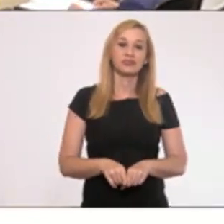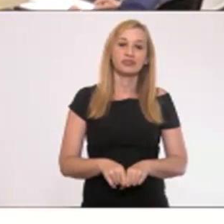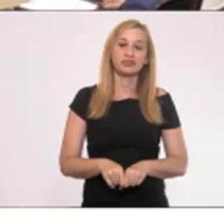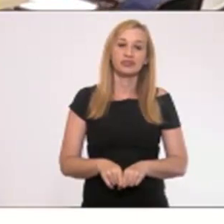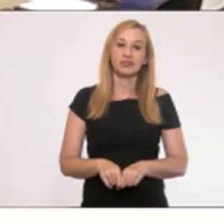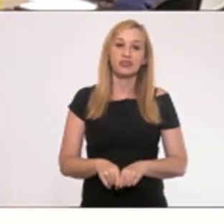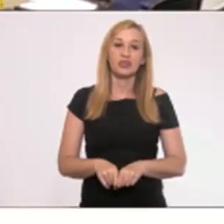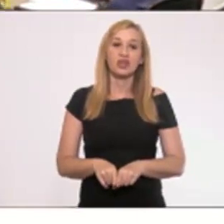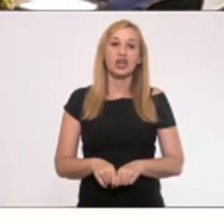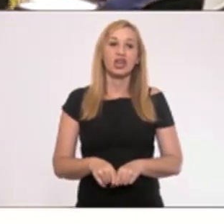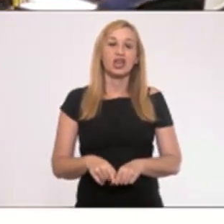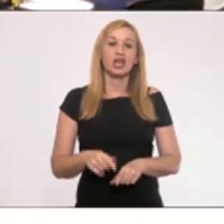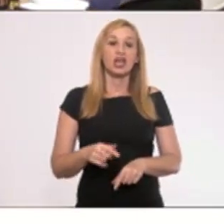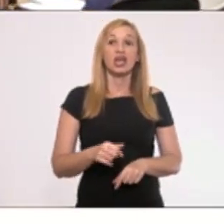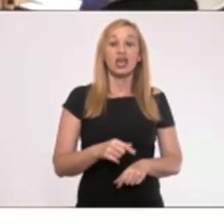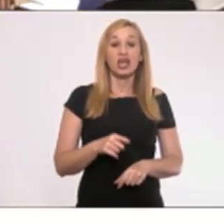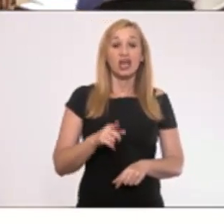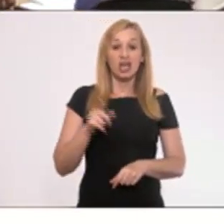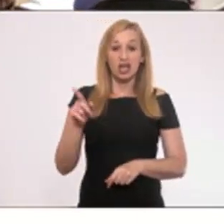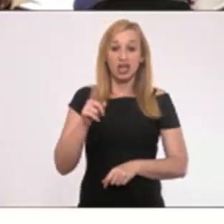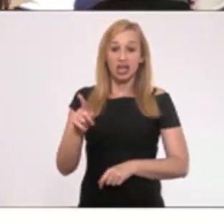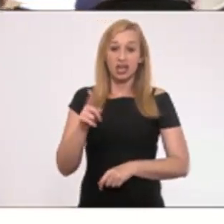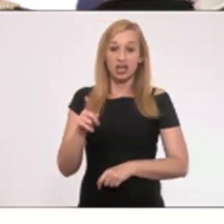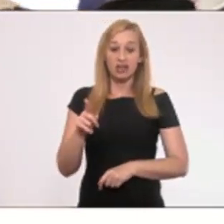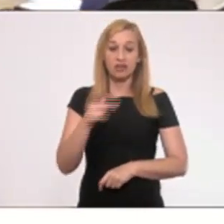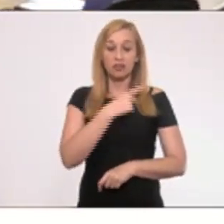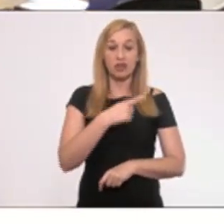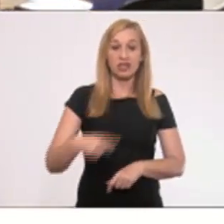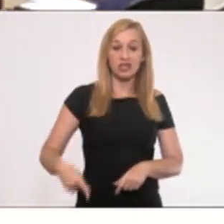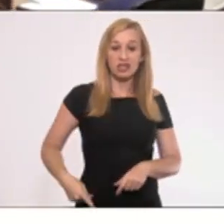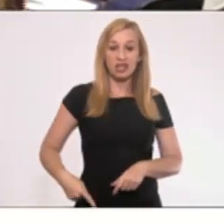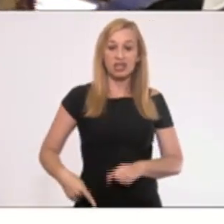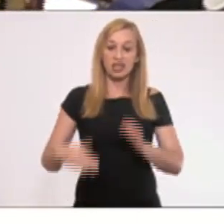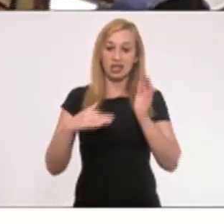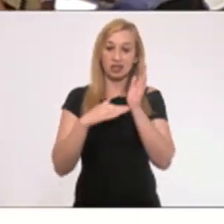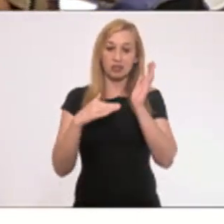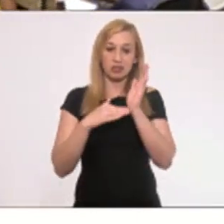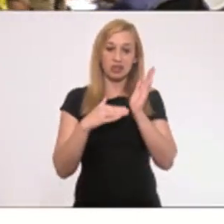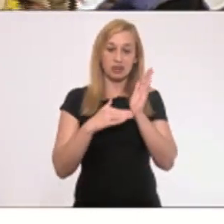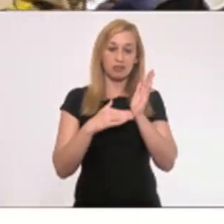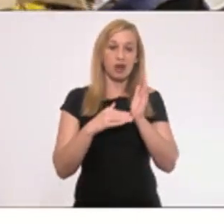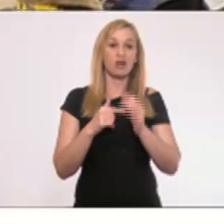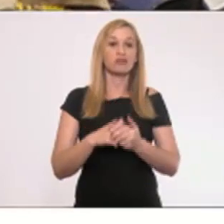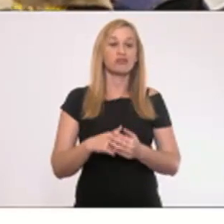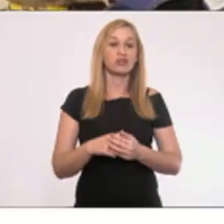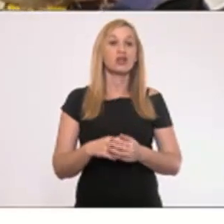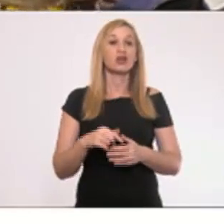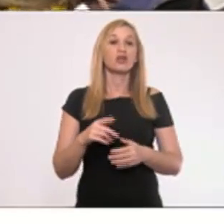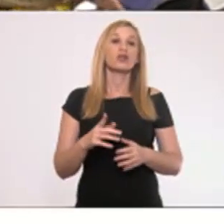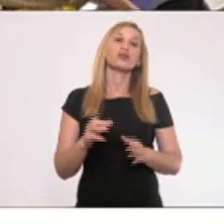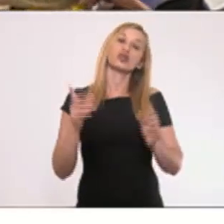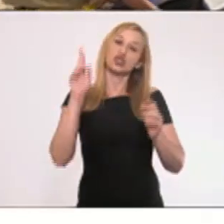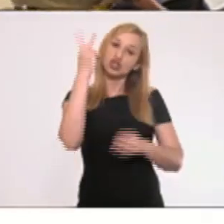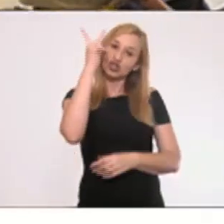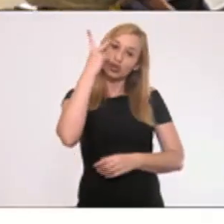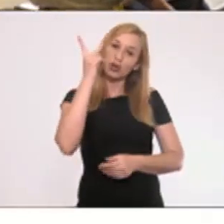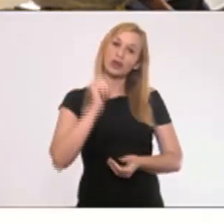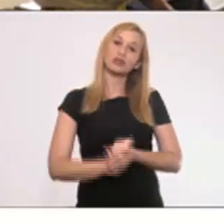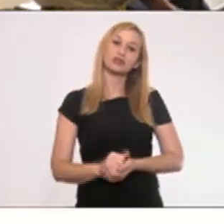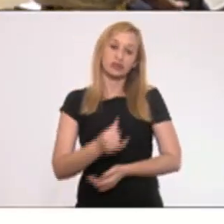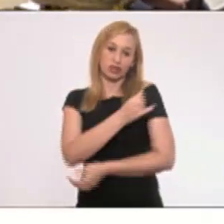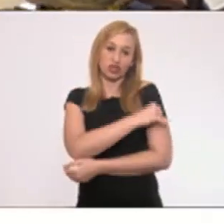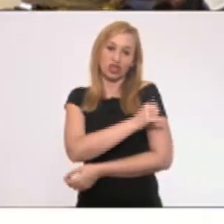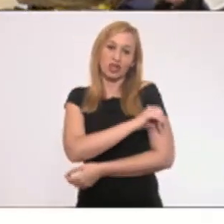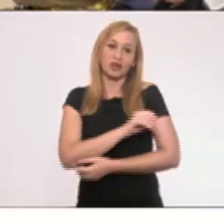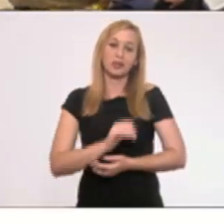assumiu a presidência da Câmara Municipal. E eu já disse isso e eu quero repetir. Fato inédito no Rio de Janeiro. Porque